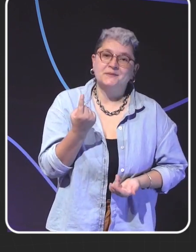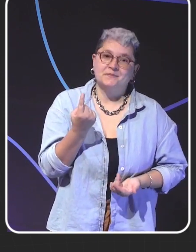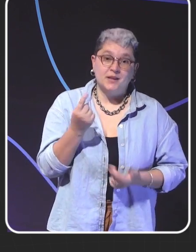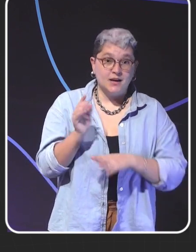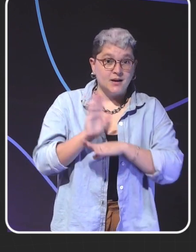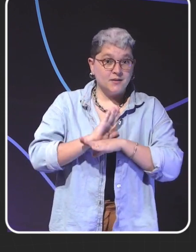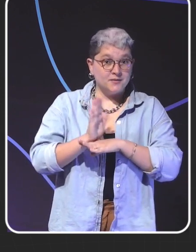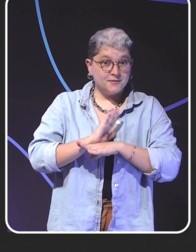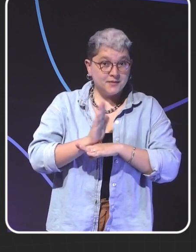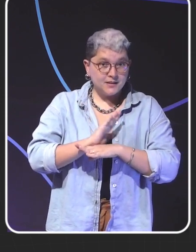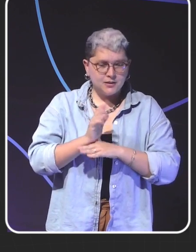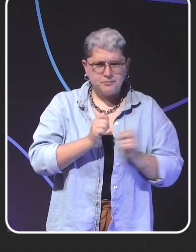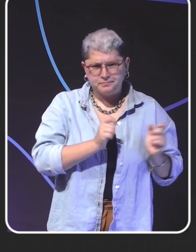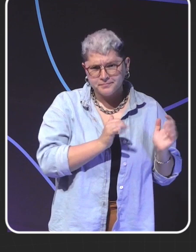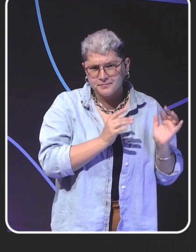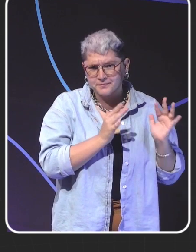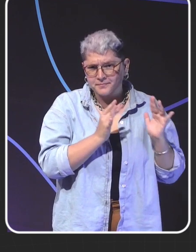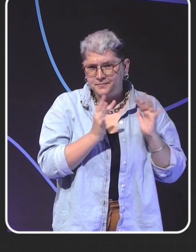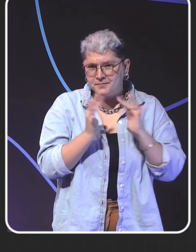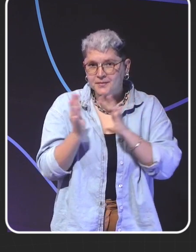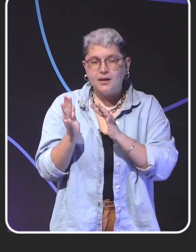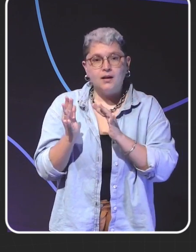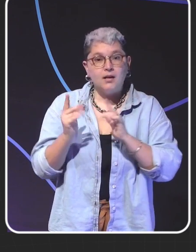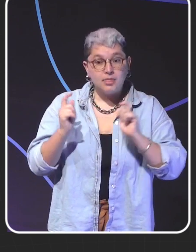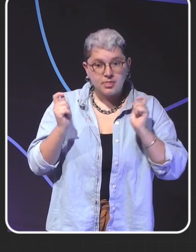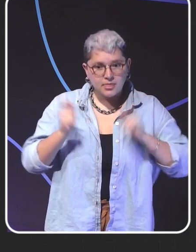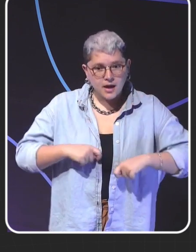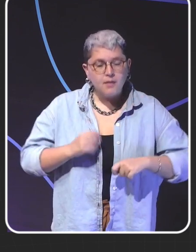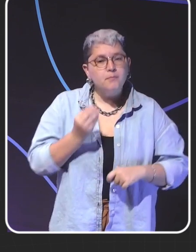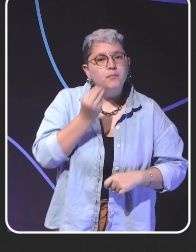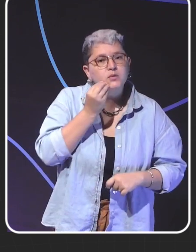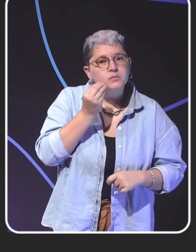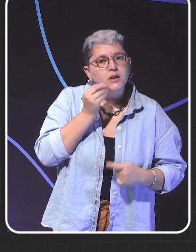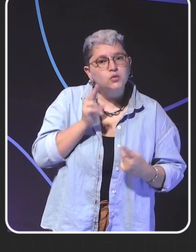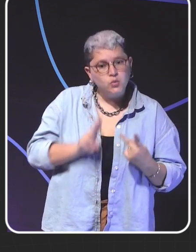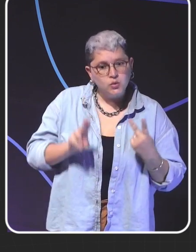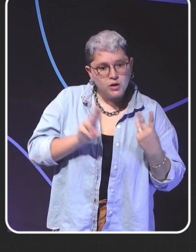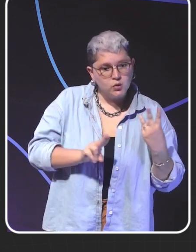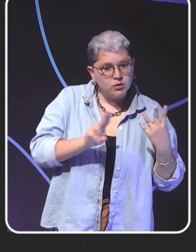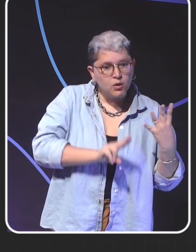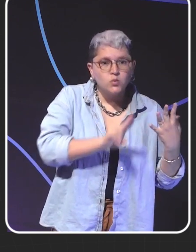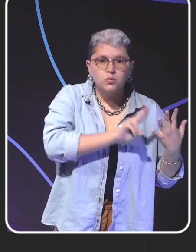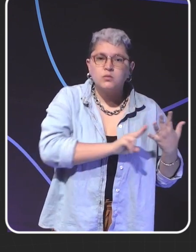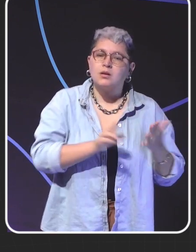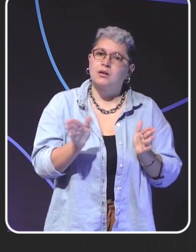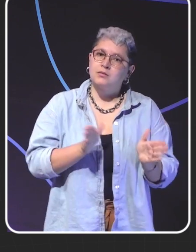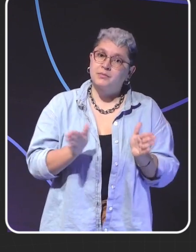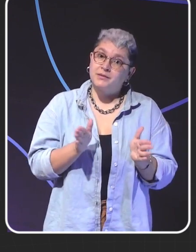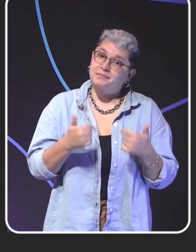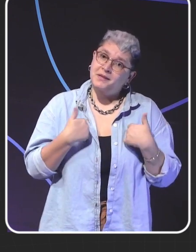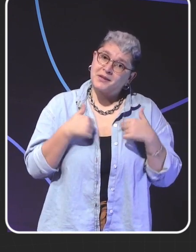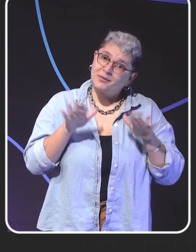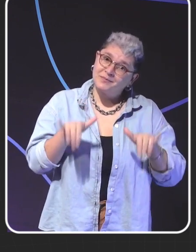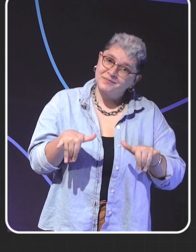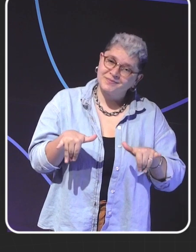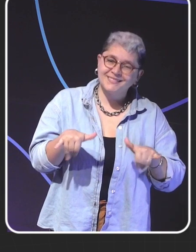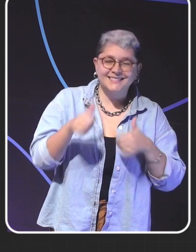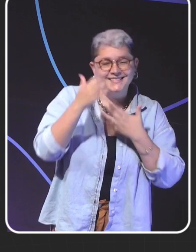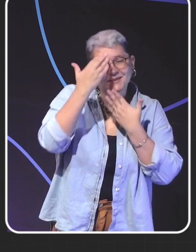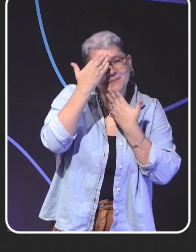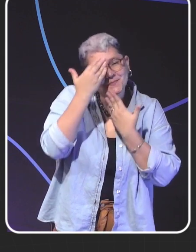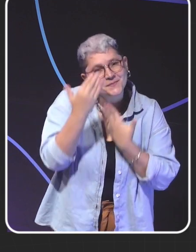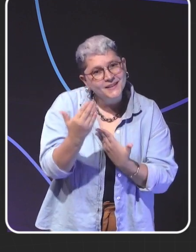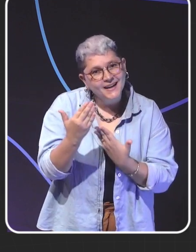vídeo todo esse universo que pode ser explorado, que pode usar em benefício da acessibilidade. E eu fico por aqui. Muito